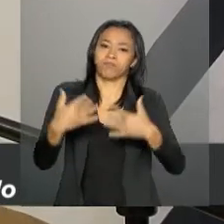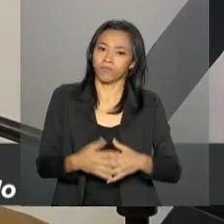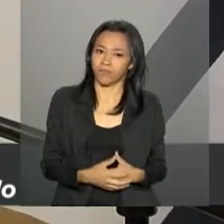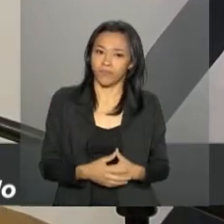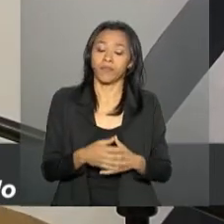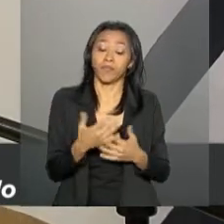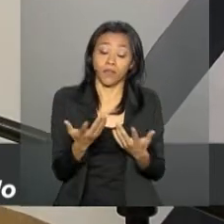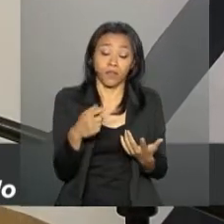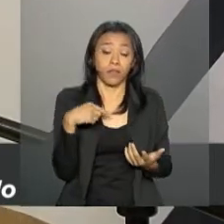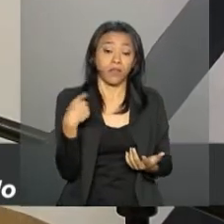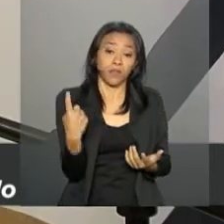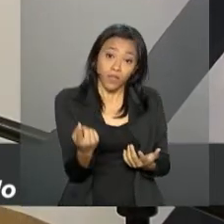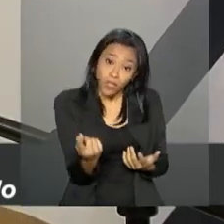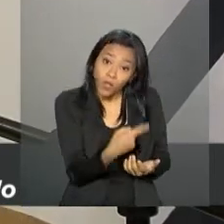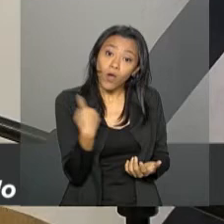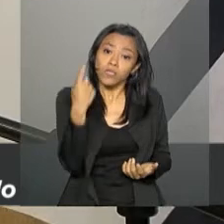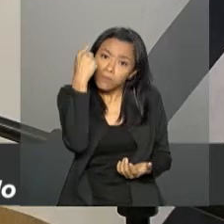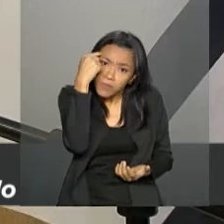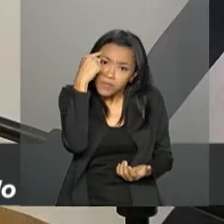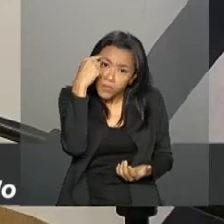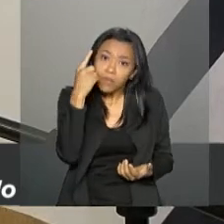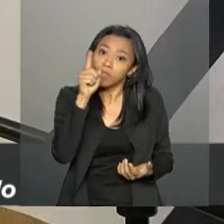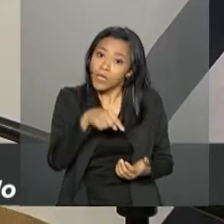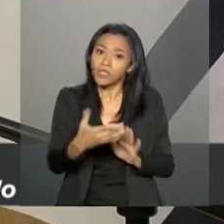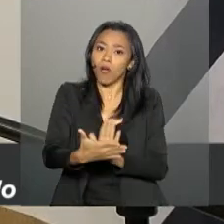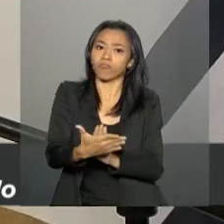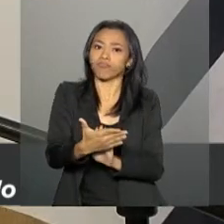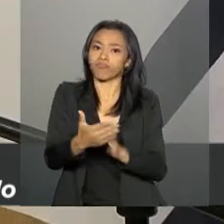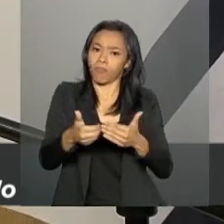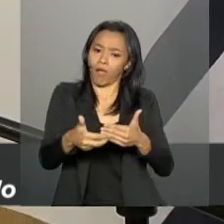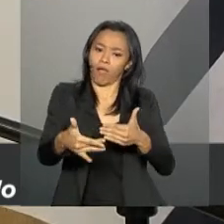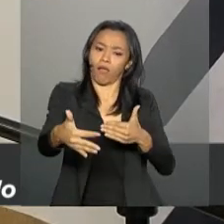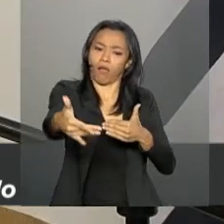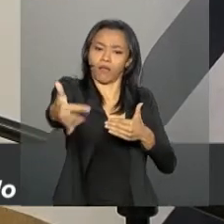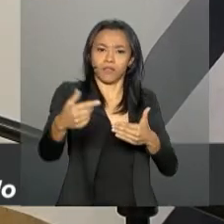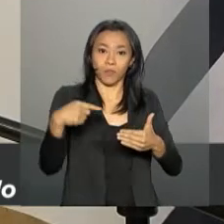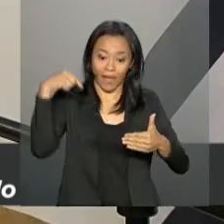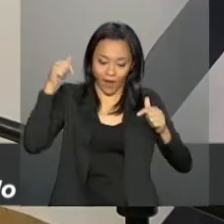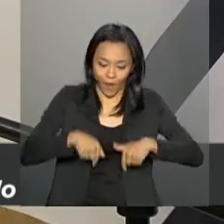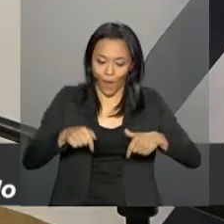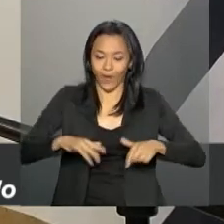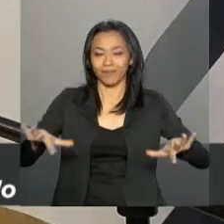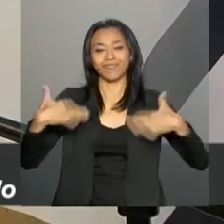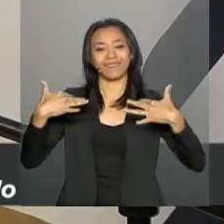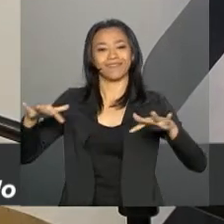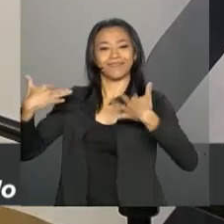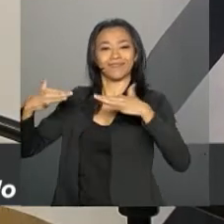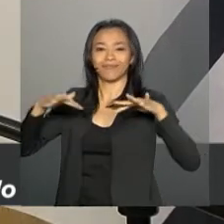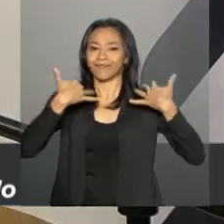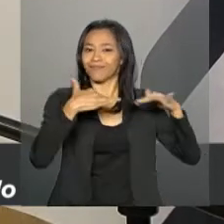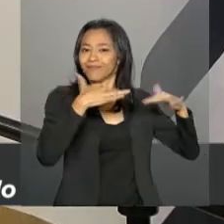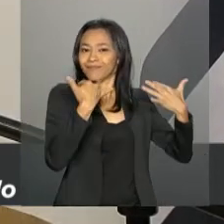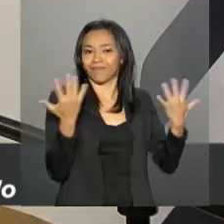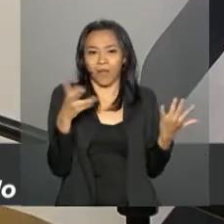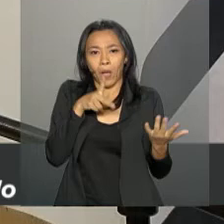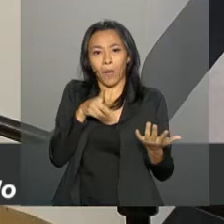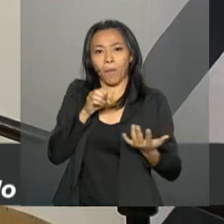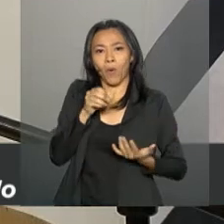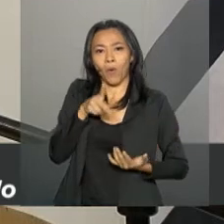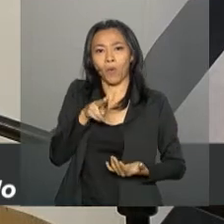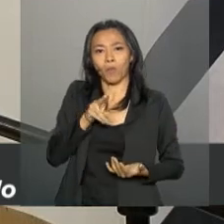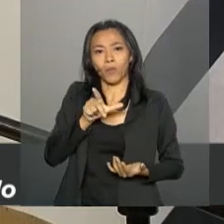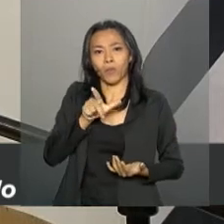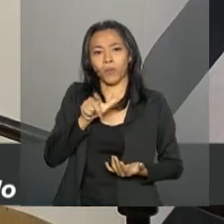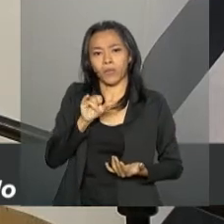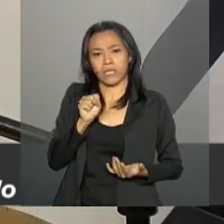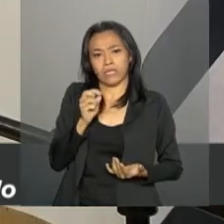nós, realmente pensando num reconhecimento, portanto, não num ato populista imediato, porque os atos populistas, eles geram aplauso